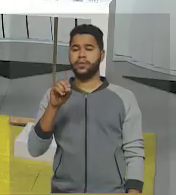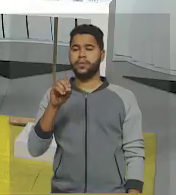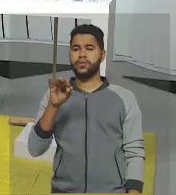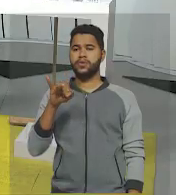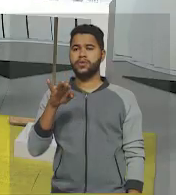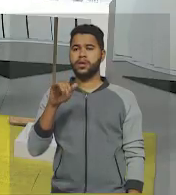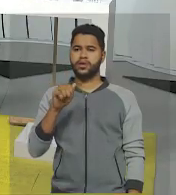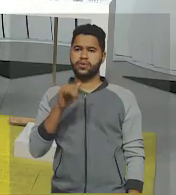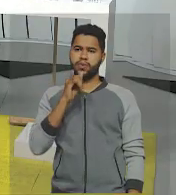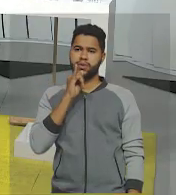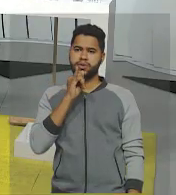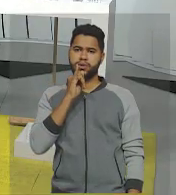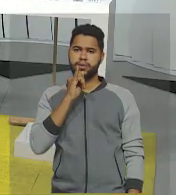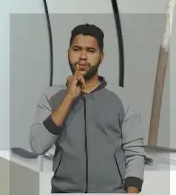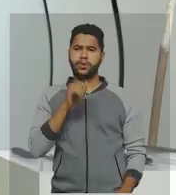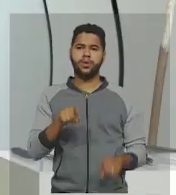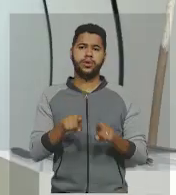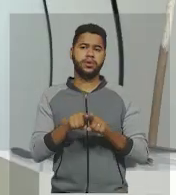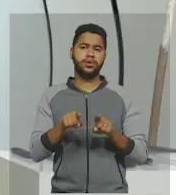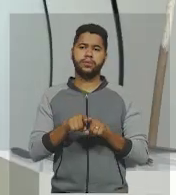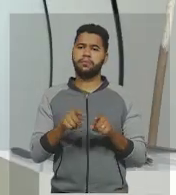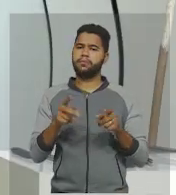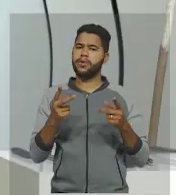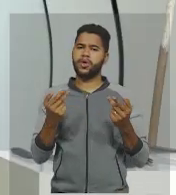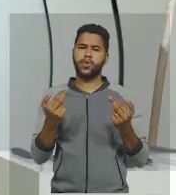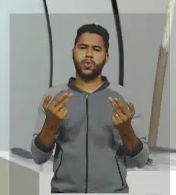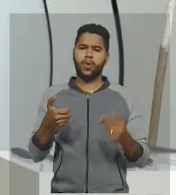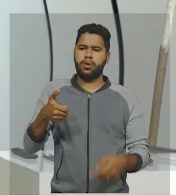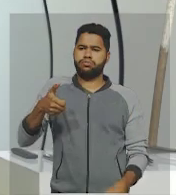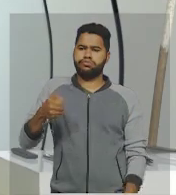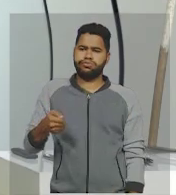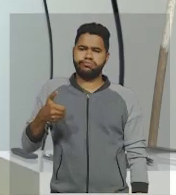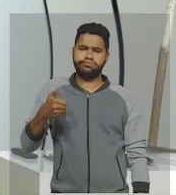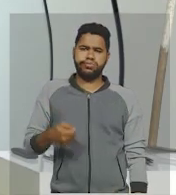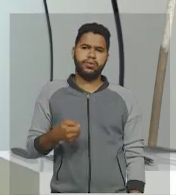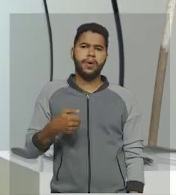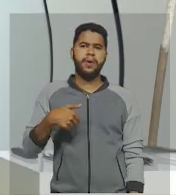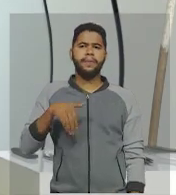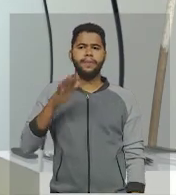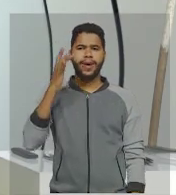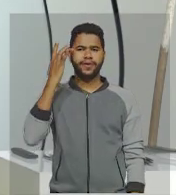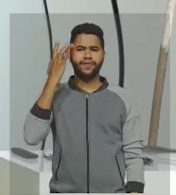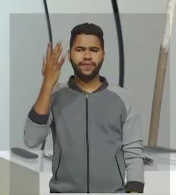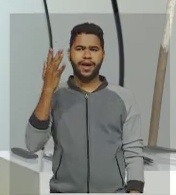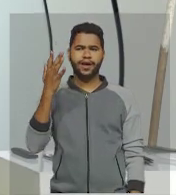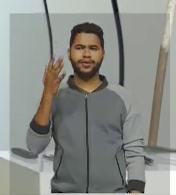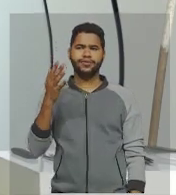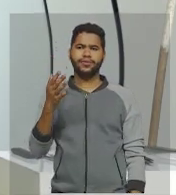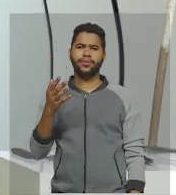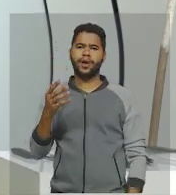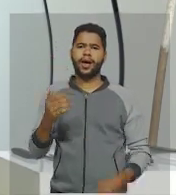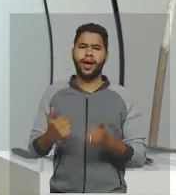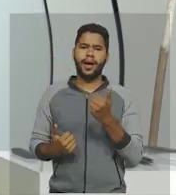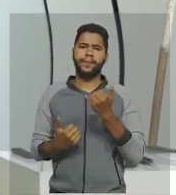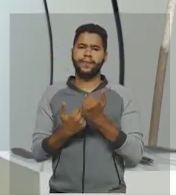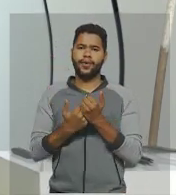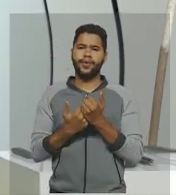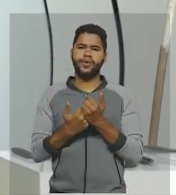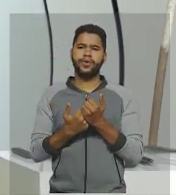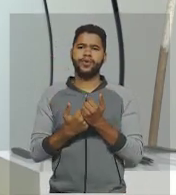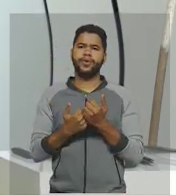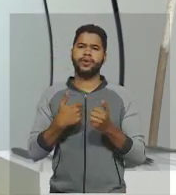temos esse exemplo. Num grampeador é a mesma lógica, né? Fica até mais fácil de ver o ponto de apoio aqui, né? E o